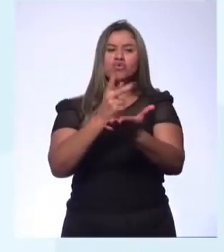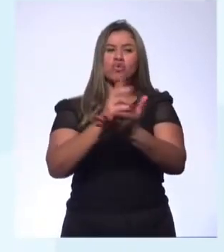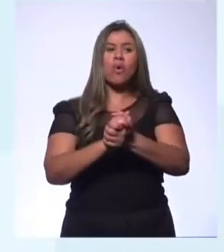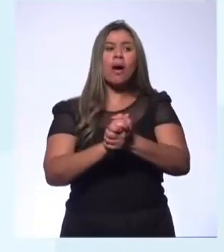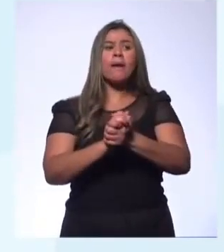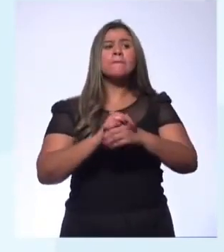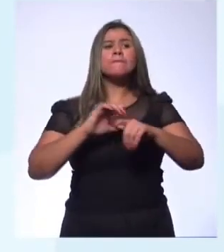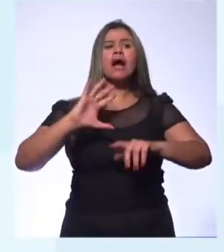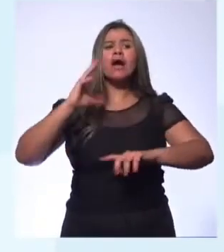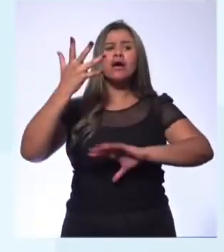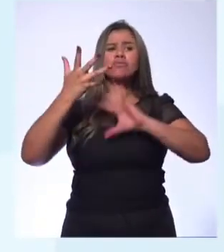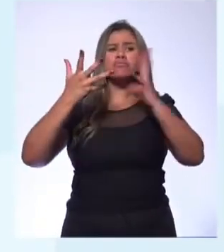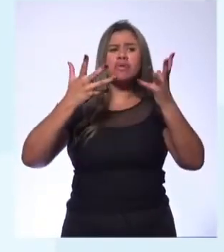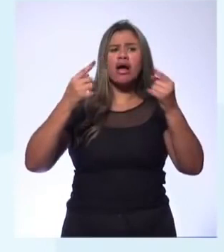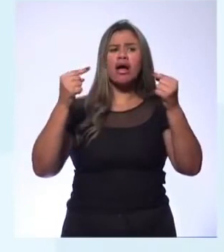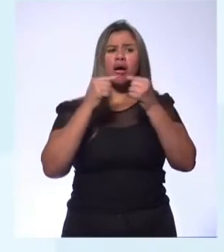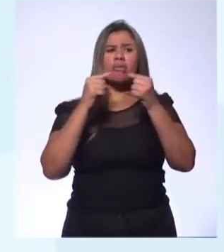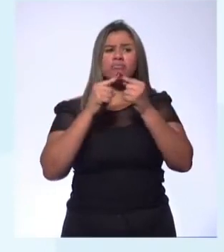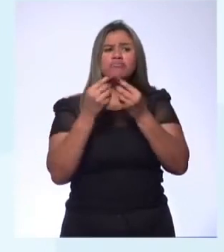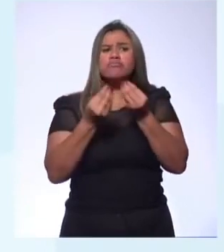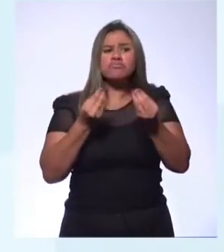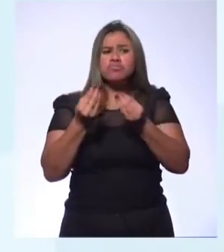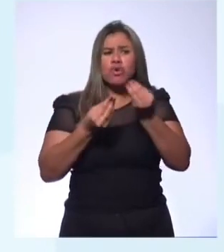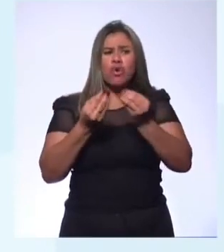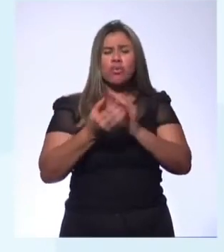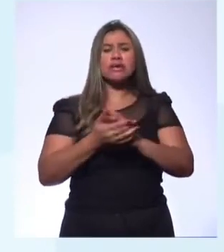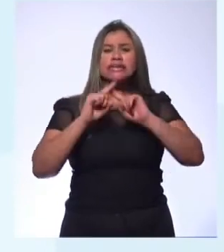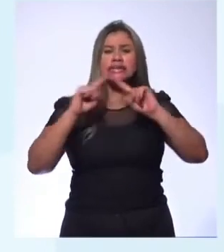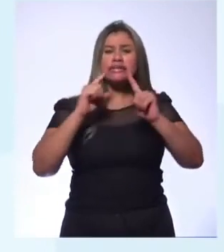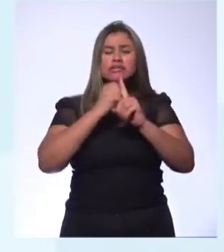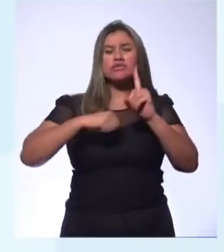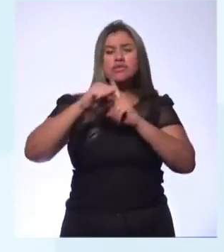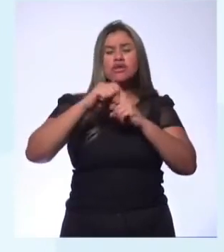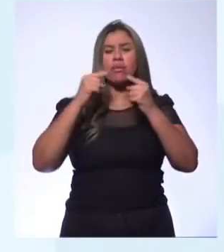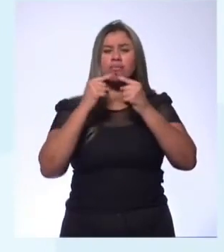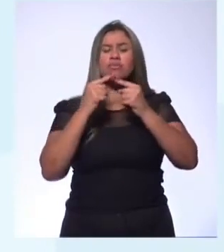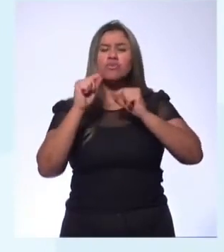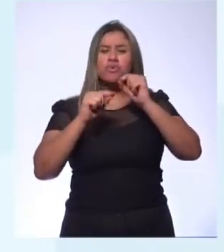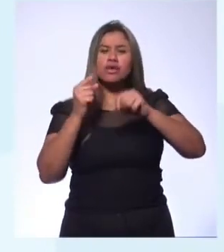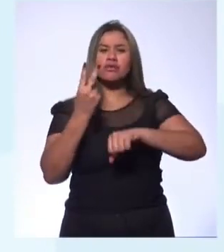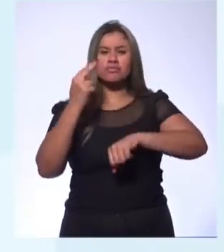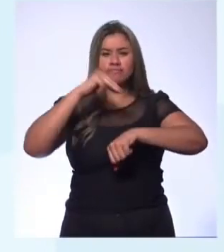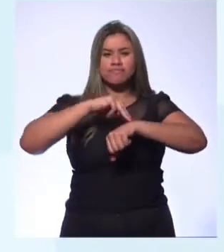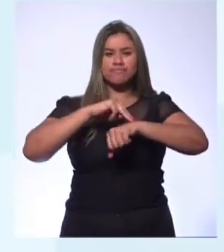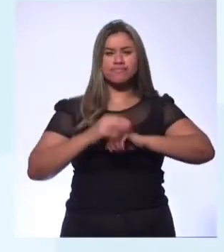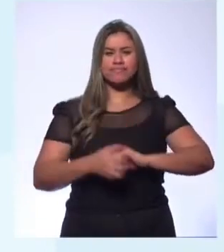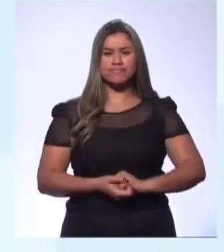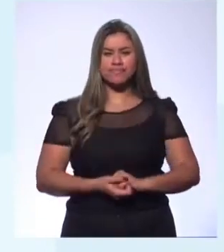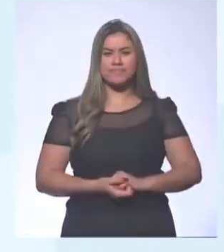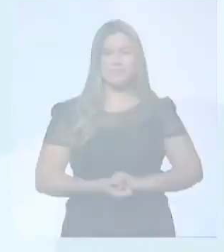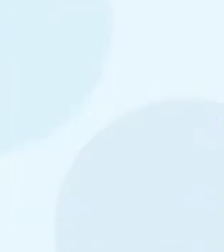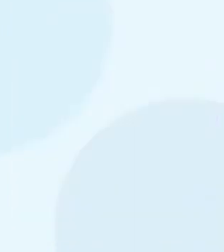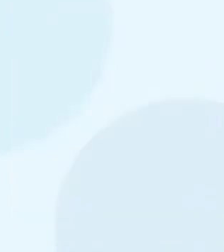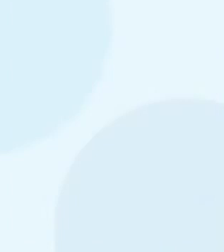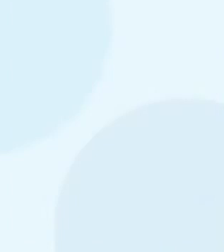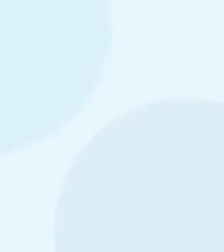das outras calamidades presentes na peça? 2 minutinhos e já voltamos.